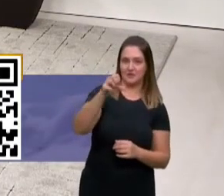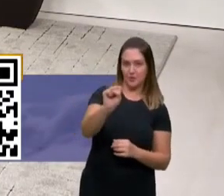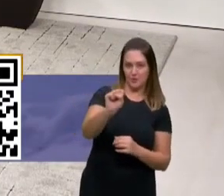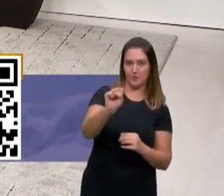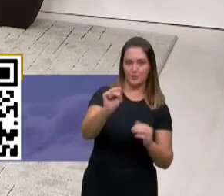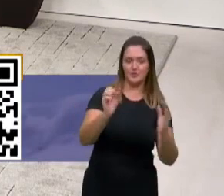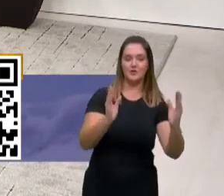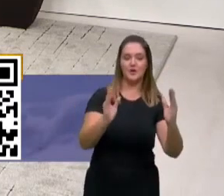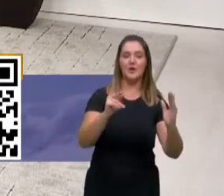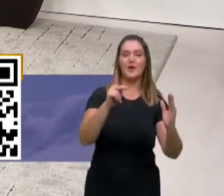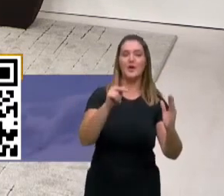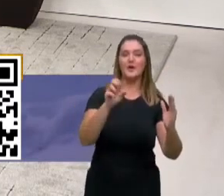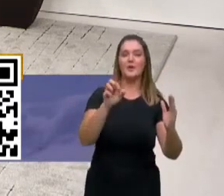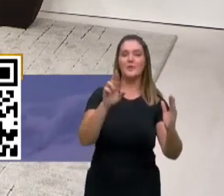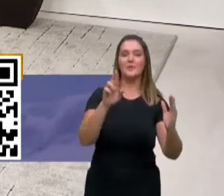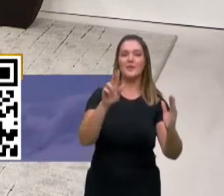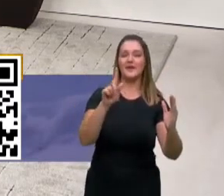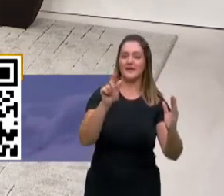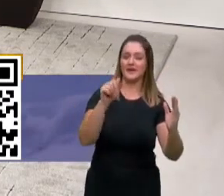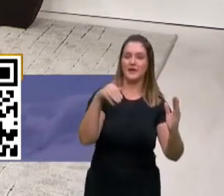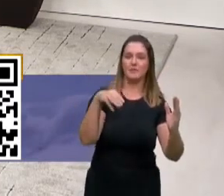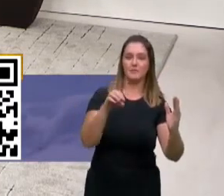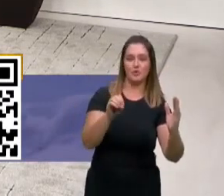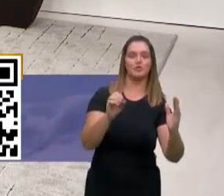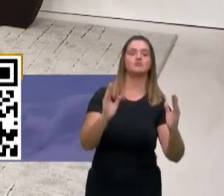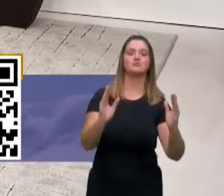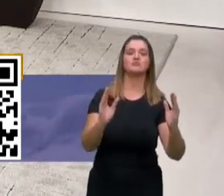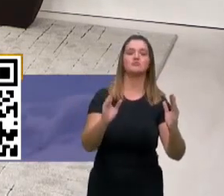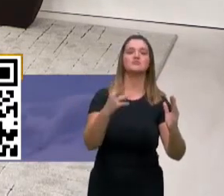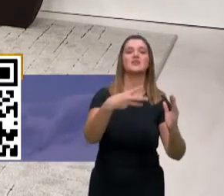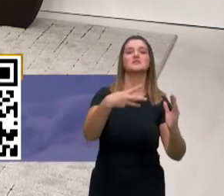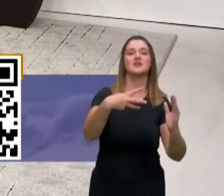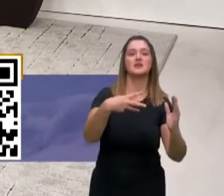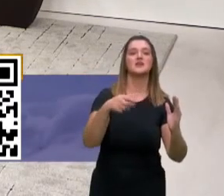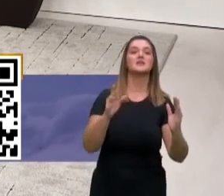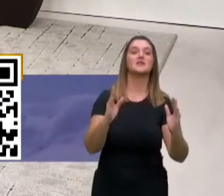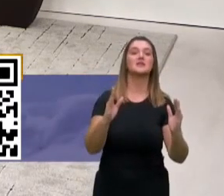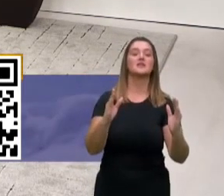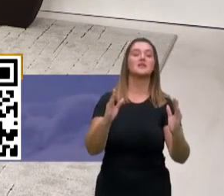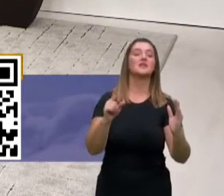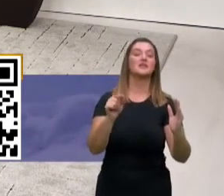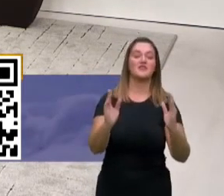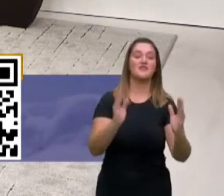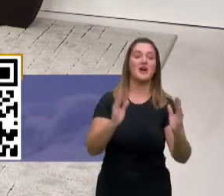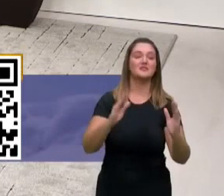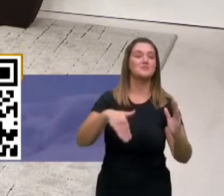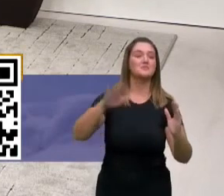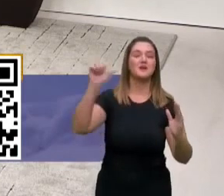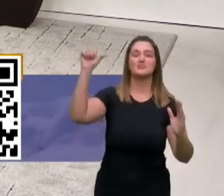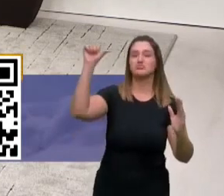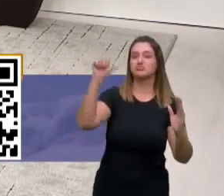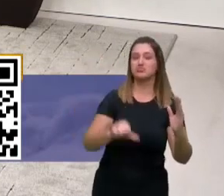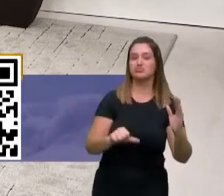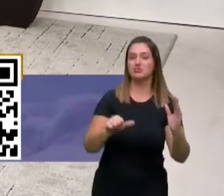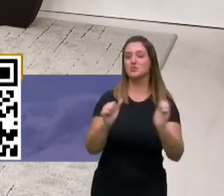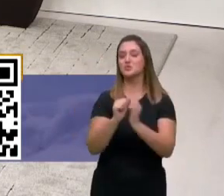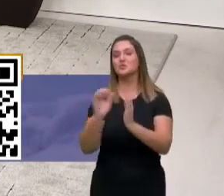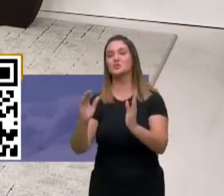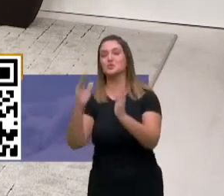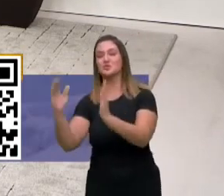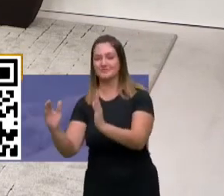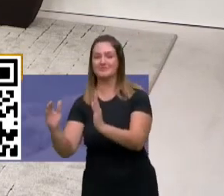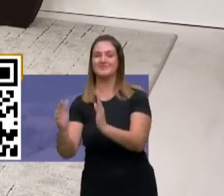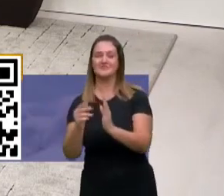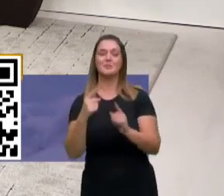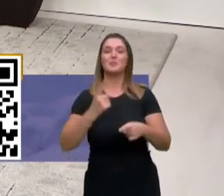de Pérgamo. Pérgamo foi a terceira fase do cristianismo e a fase talvez mais terrível juntamente com Tiatira. Por